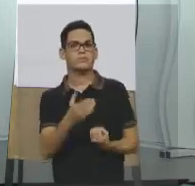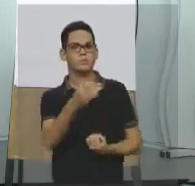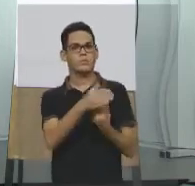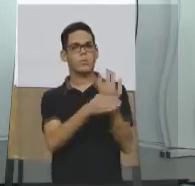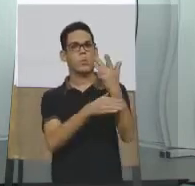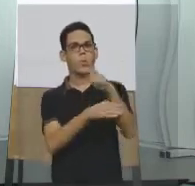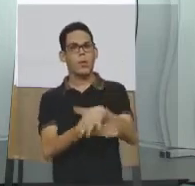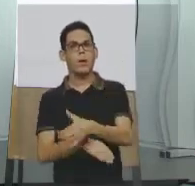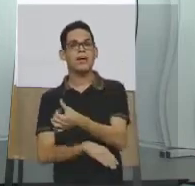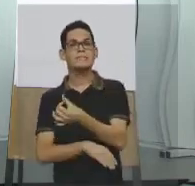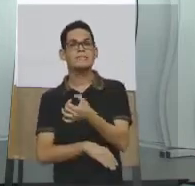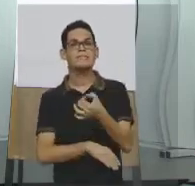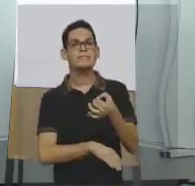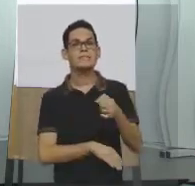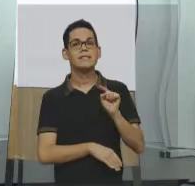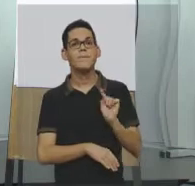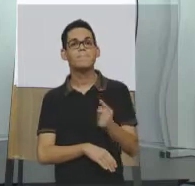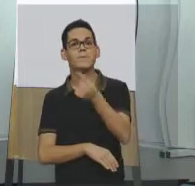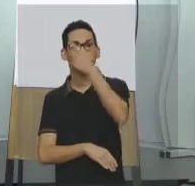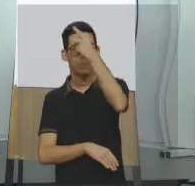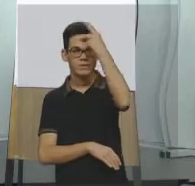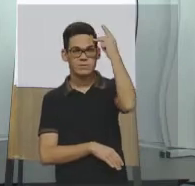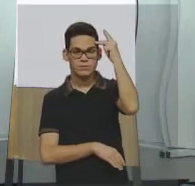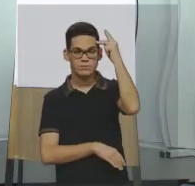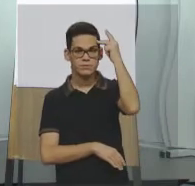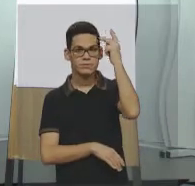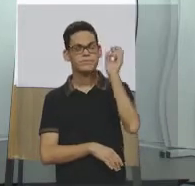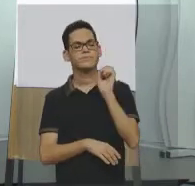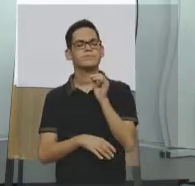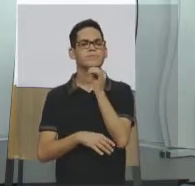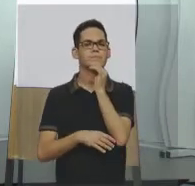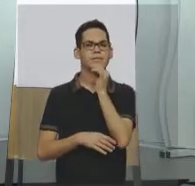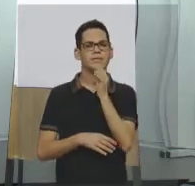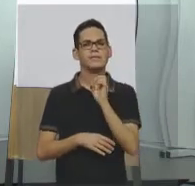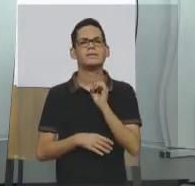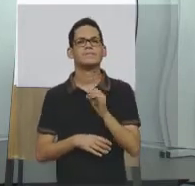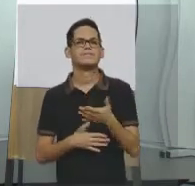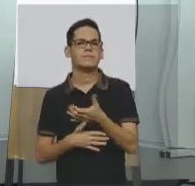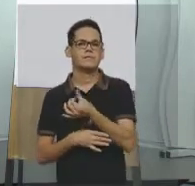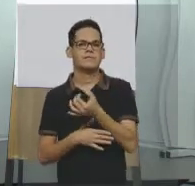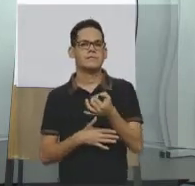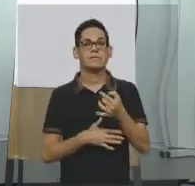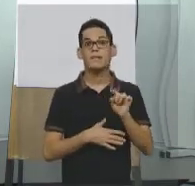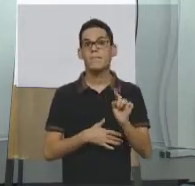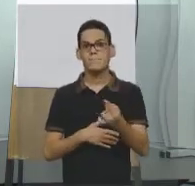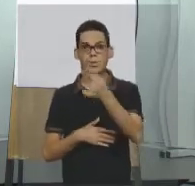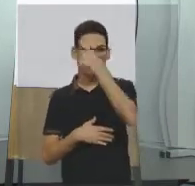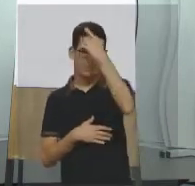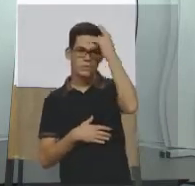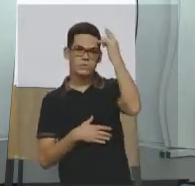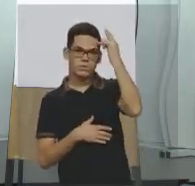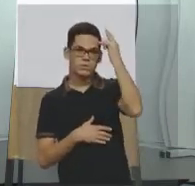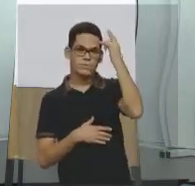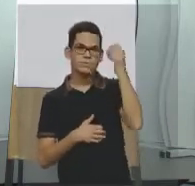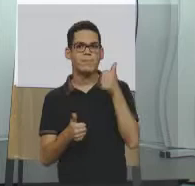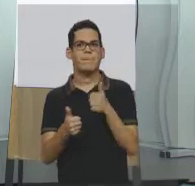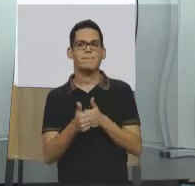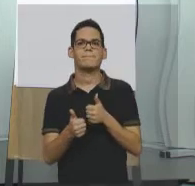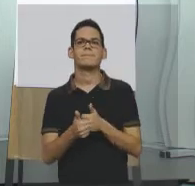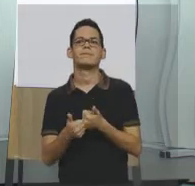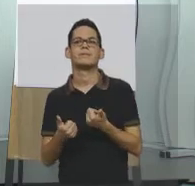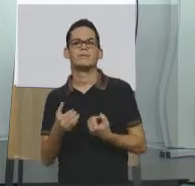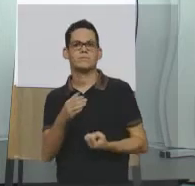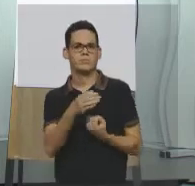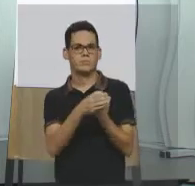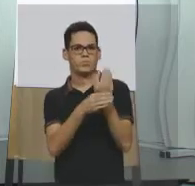600.000 pessoas. Imagina um vulcão desse, quase 600.000 pessoas ou até mais vivendo ao redor desse